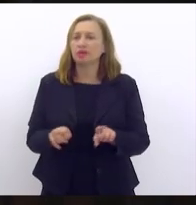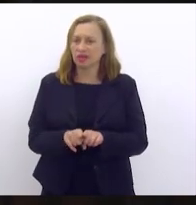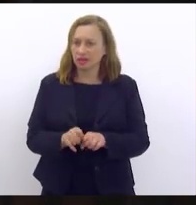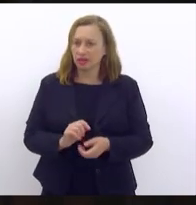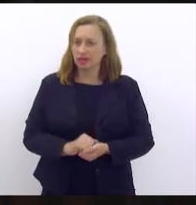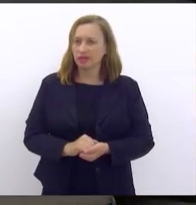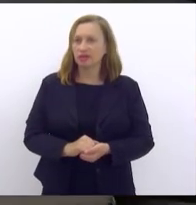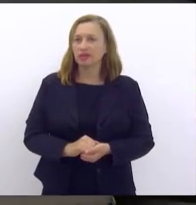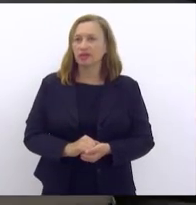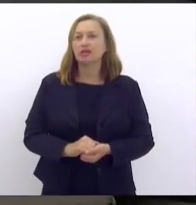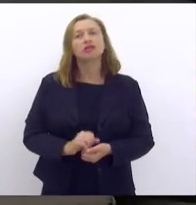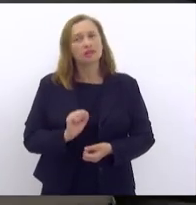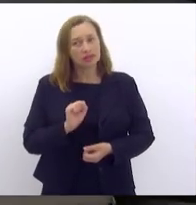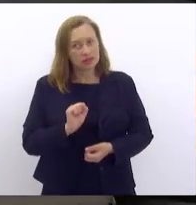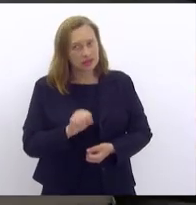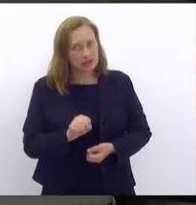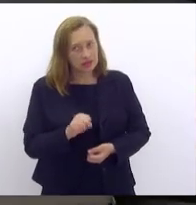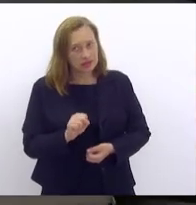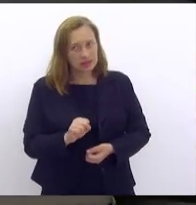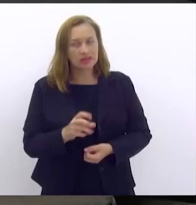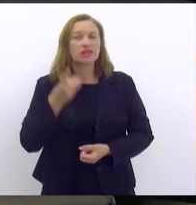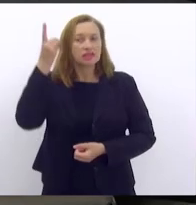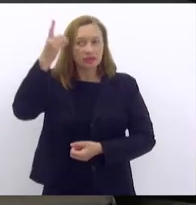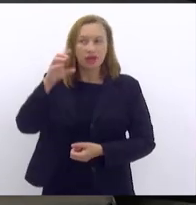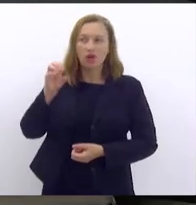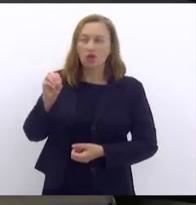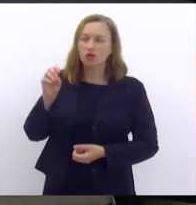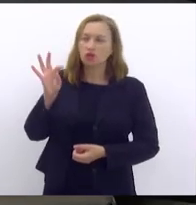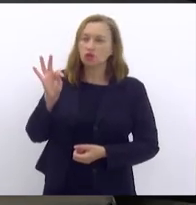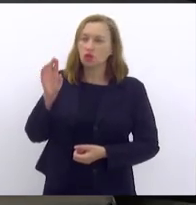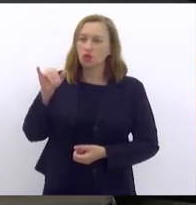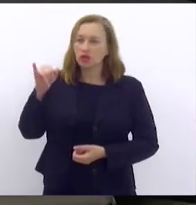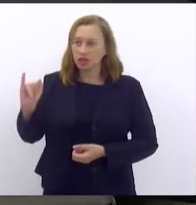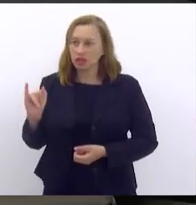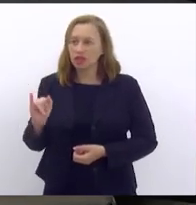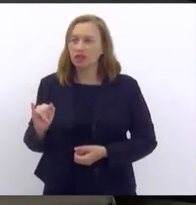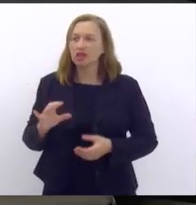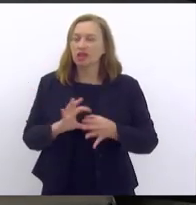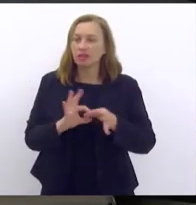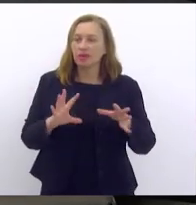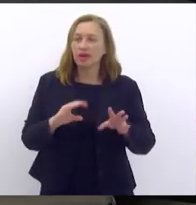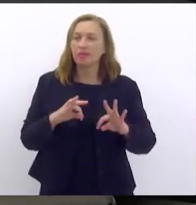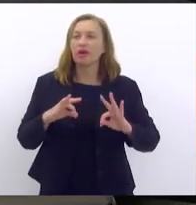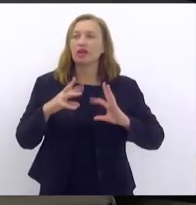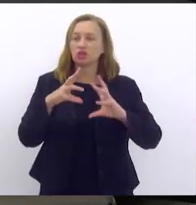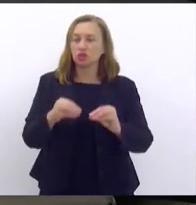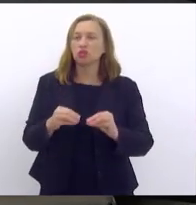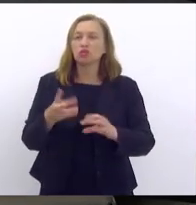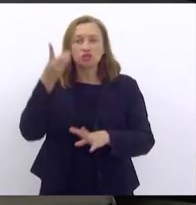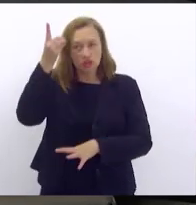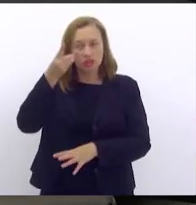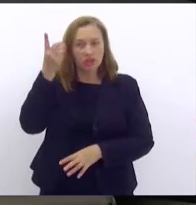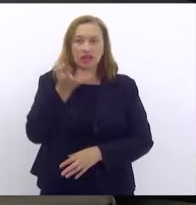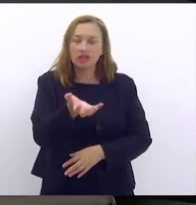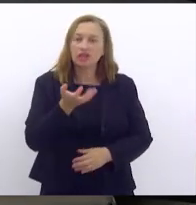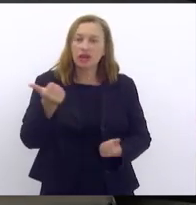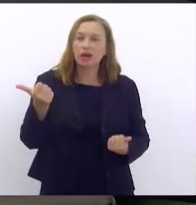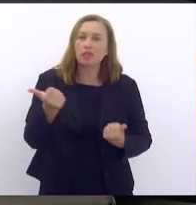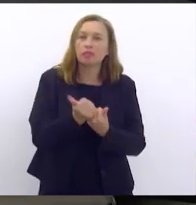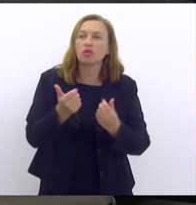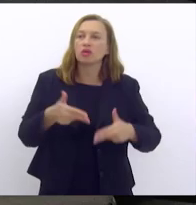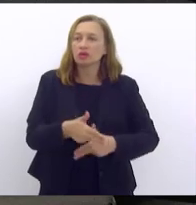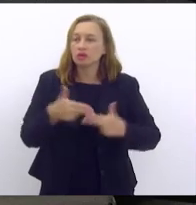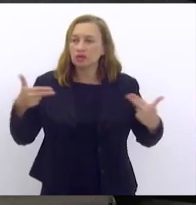nome deputado. Por favor, faço questão, deputado Ottoni, possa vir a coautoria e outros deputados que quiserem. Quem apoia o